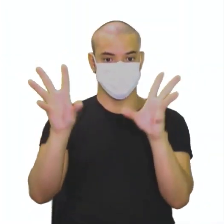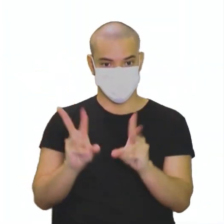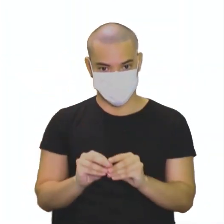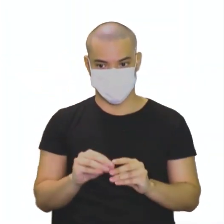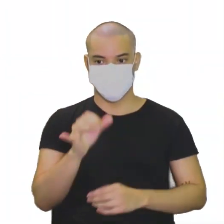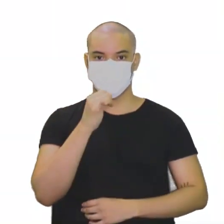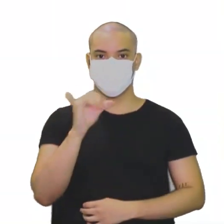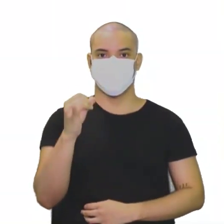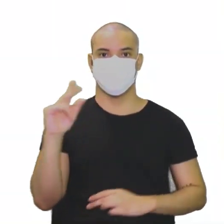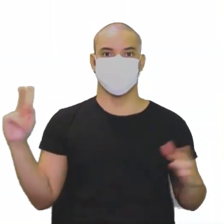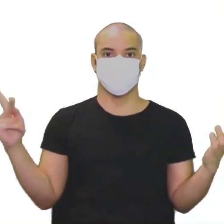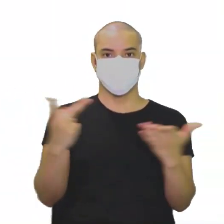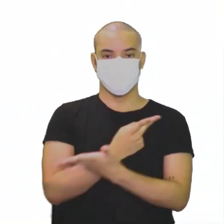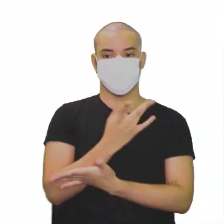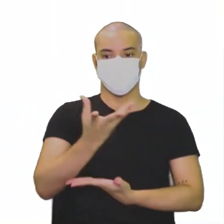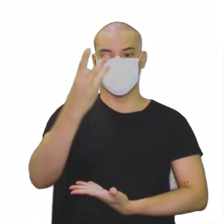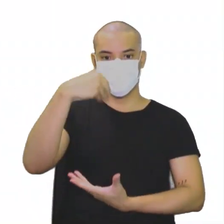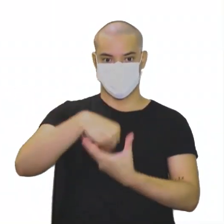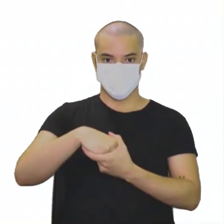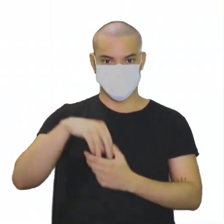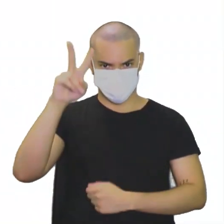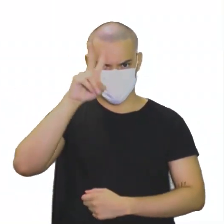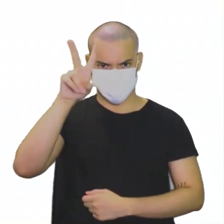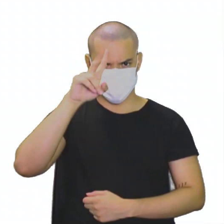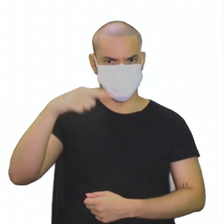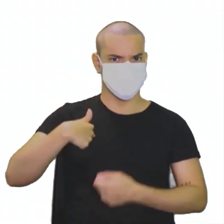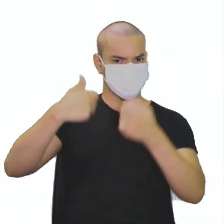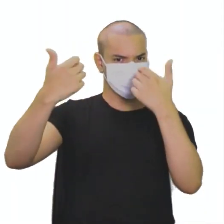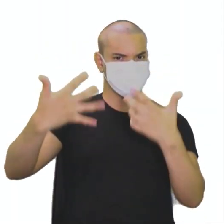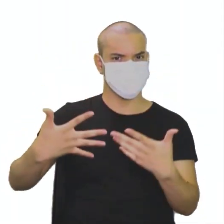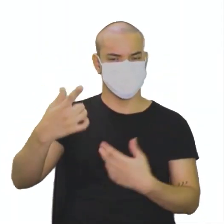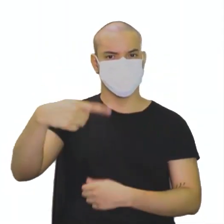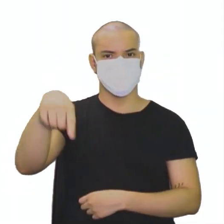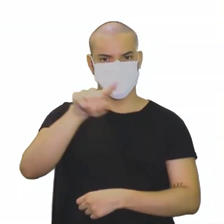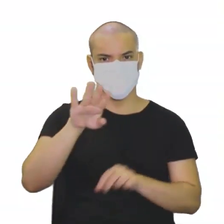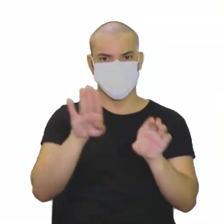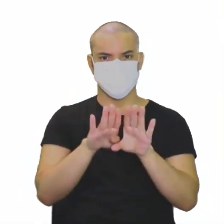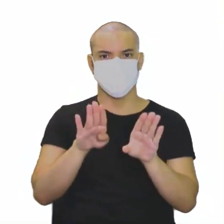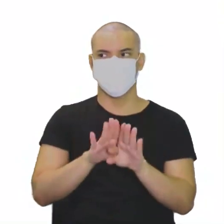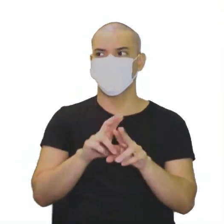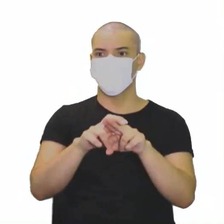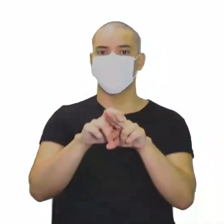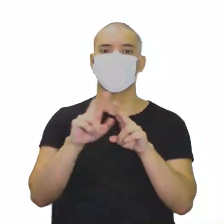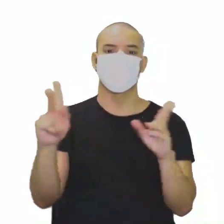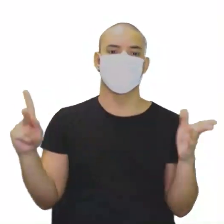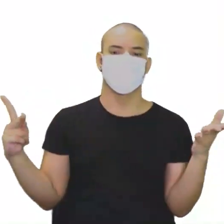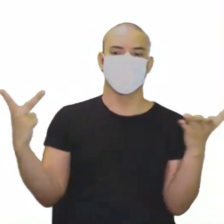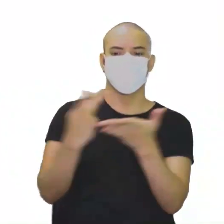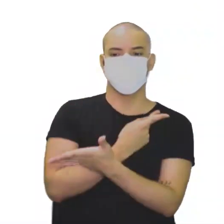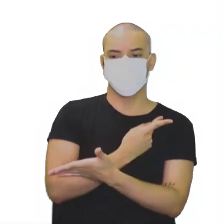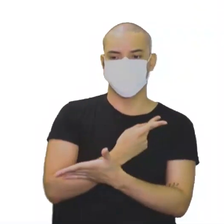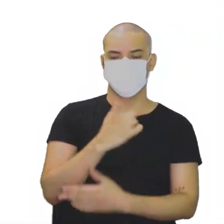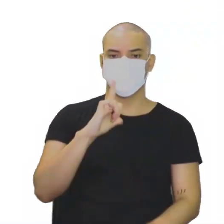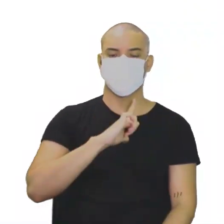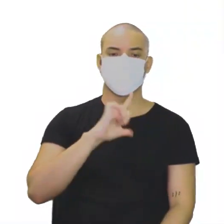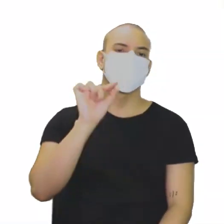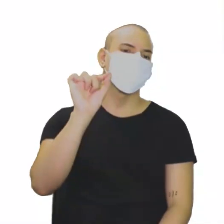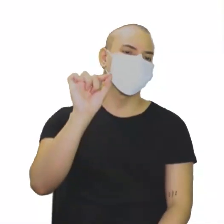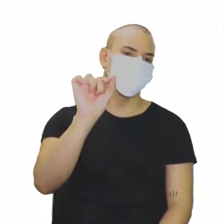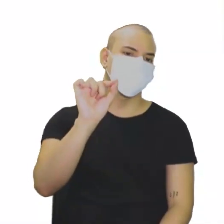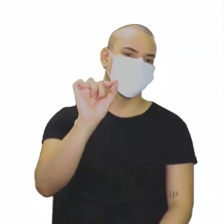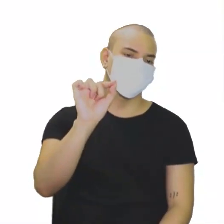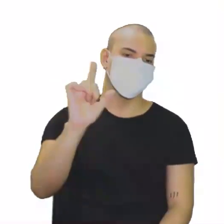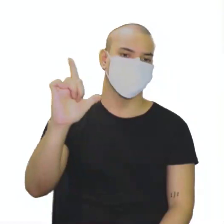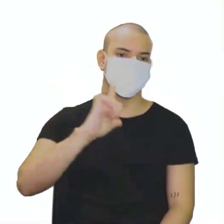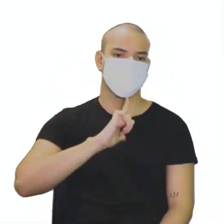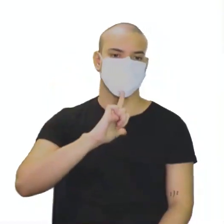corrente elétrica realiza em um circuito. Lembra que eu falei isso para vocês? E, pessoal, quando isso ocorre, eu tenho aí a